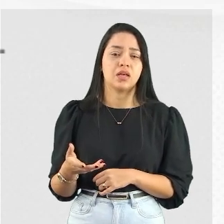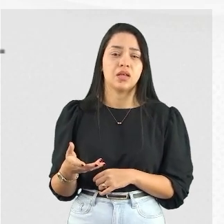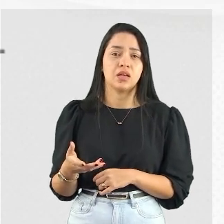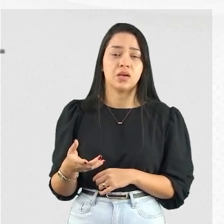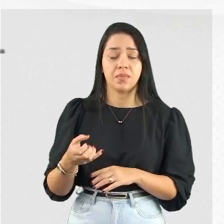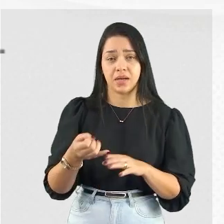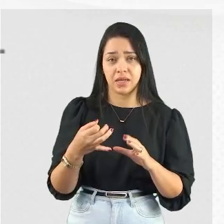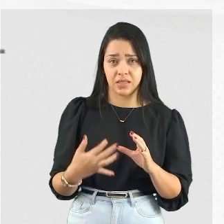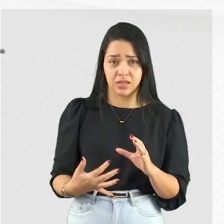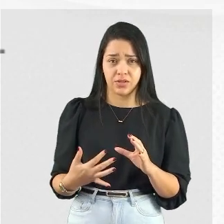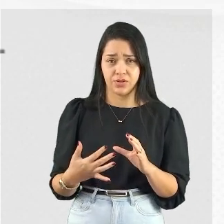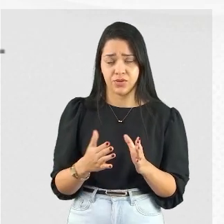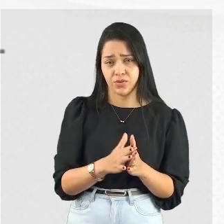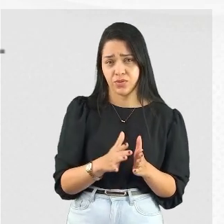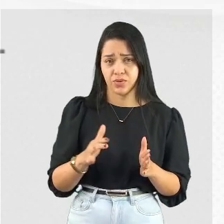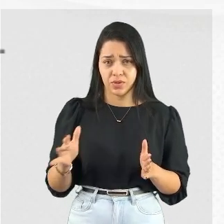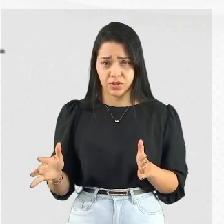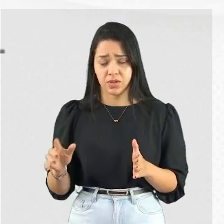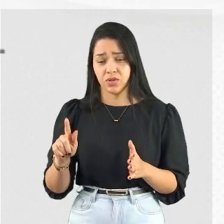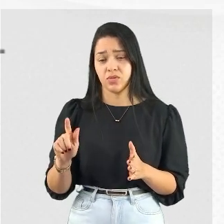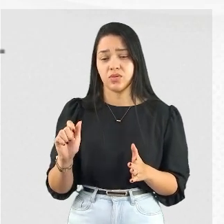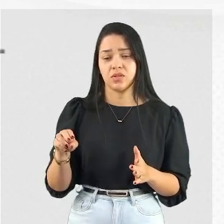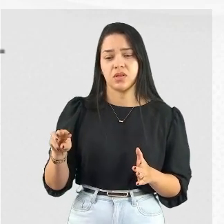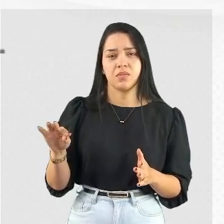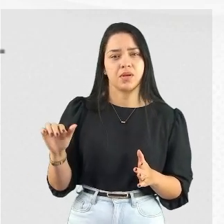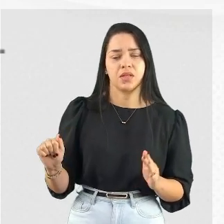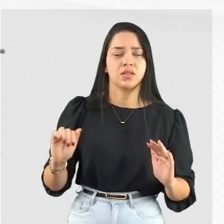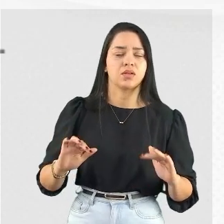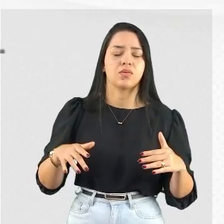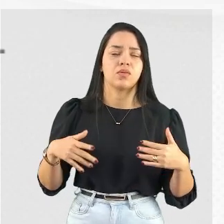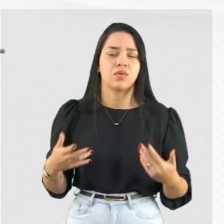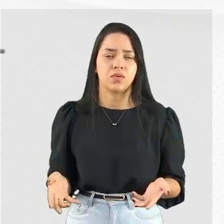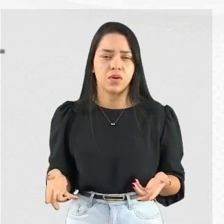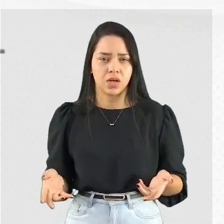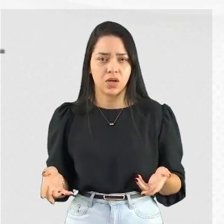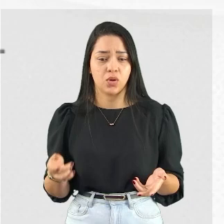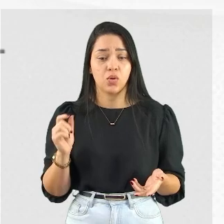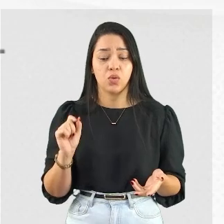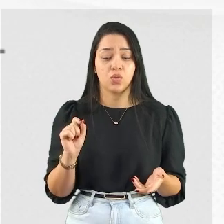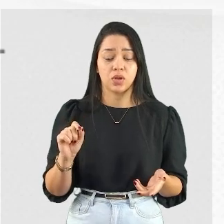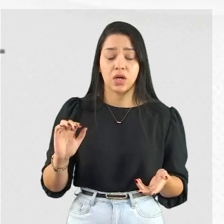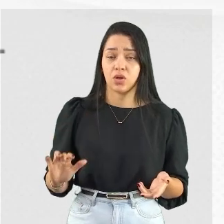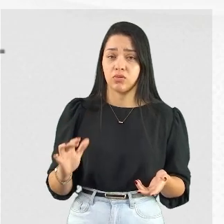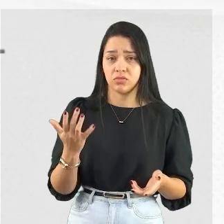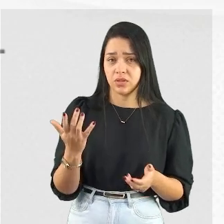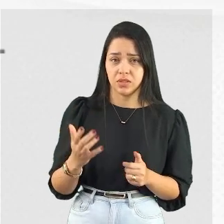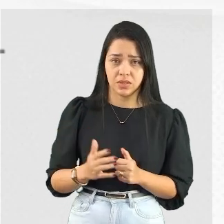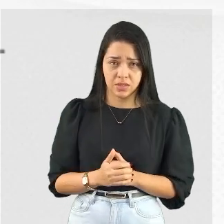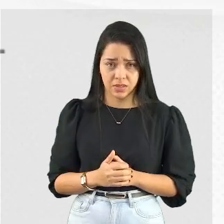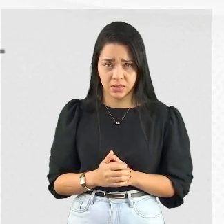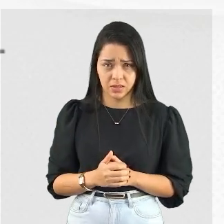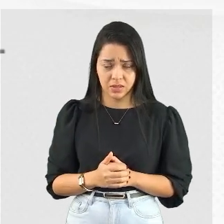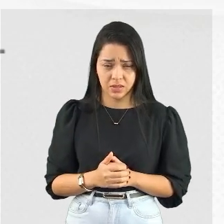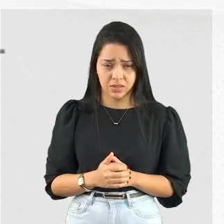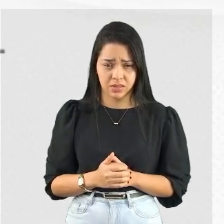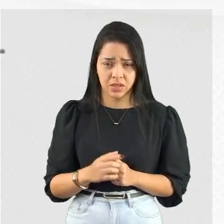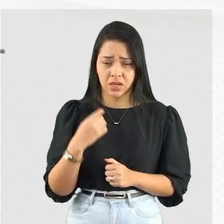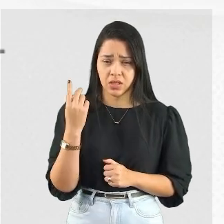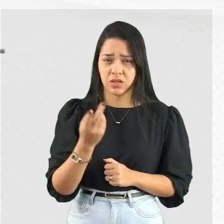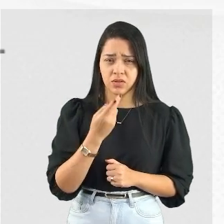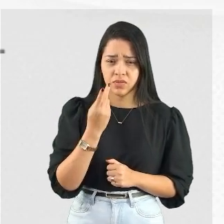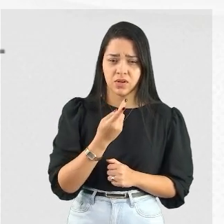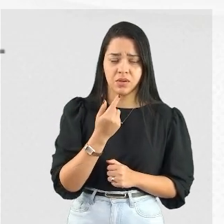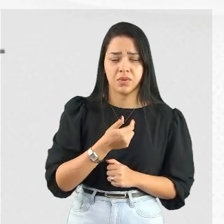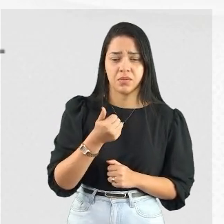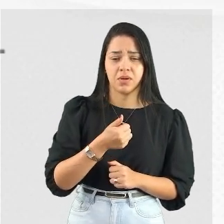uma característica durante a formação dos gametas. Então, qual o que acontece com esse par de fatores, né, quando a gente fala de primeira